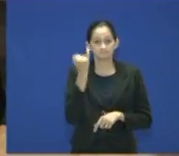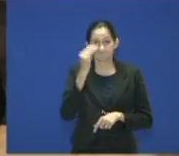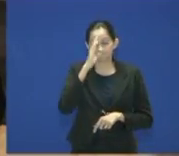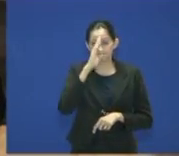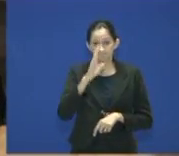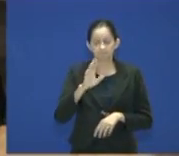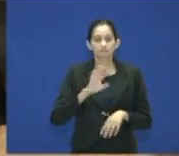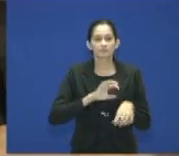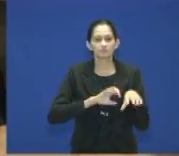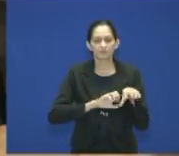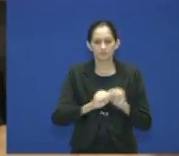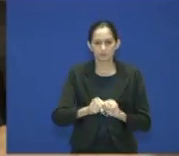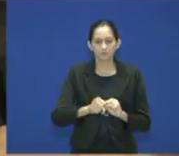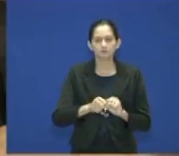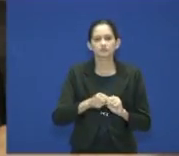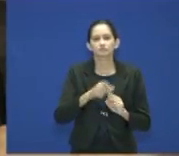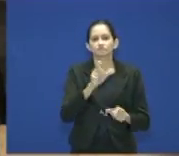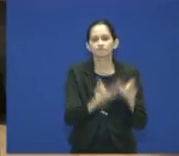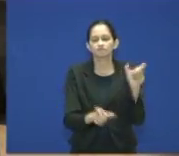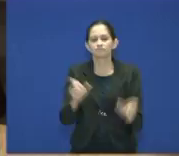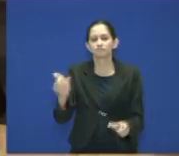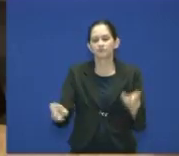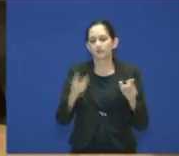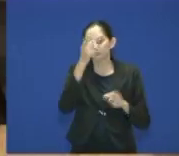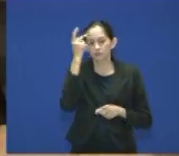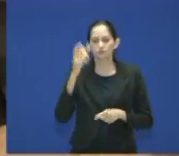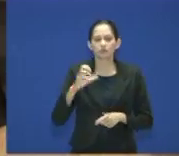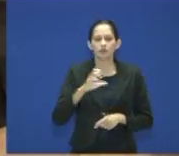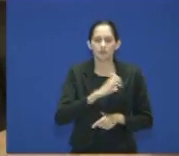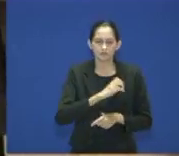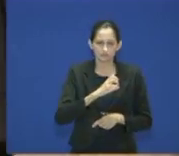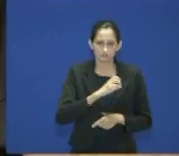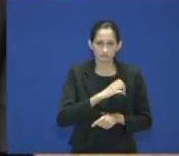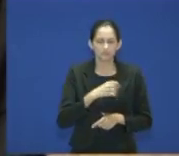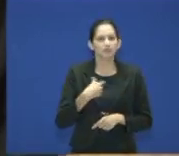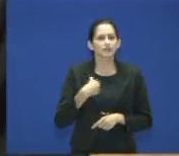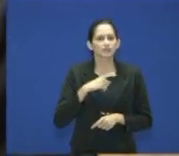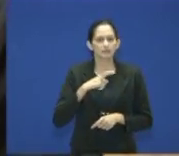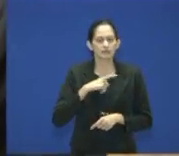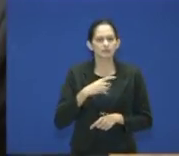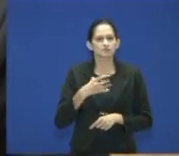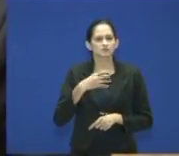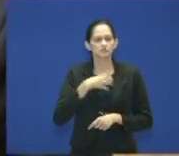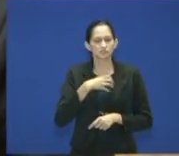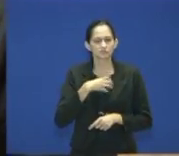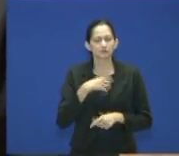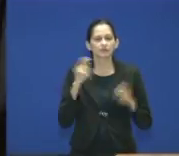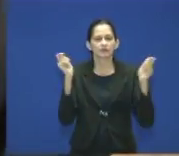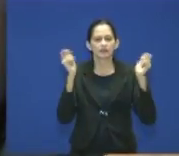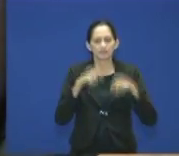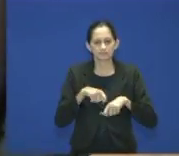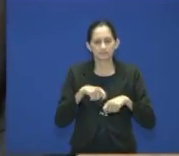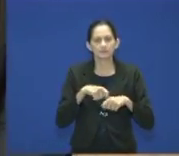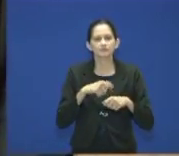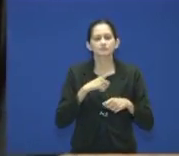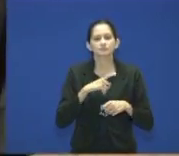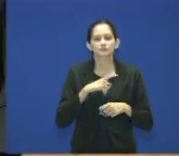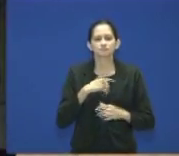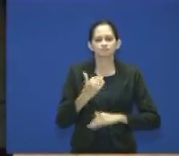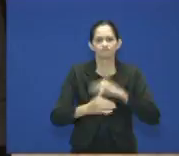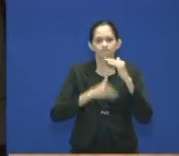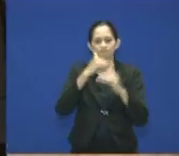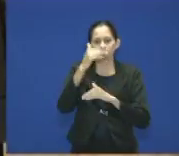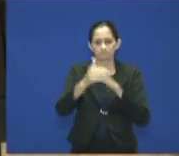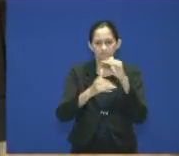a formação de pessoas éticas, sensíveis, capazes de articular produtividade,